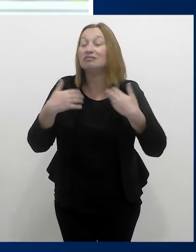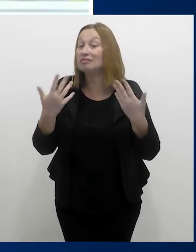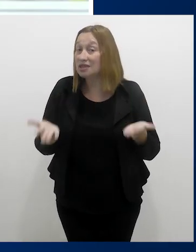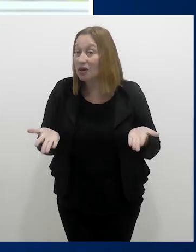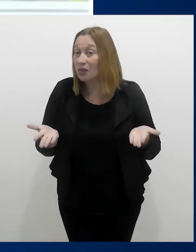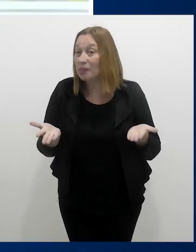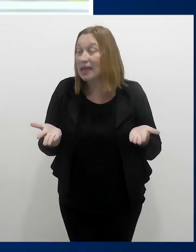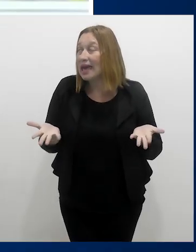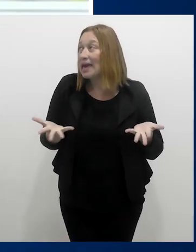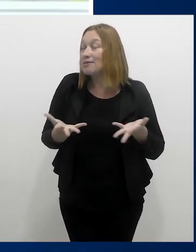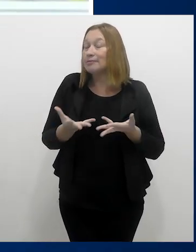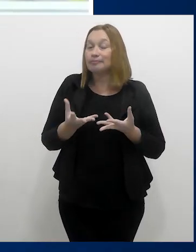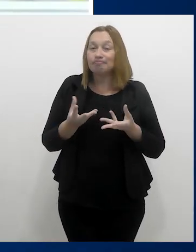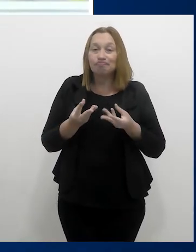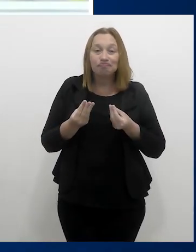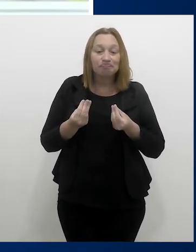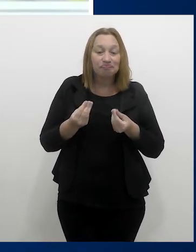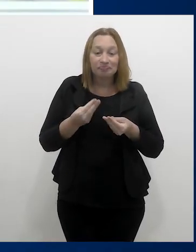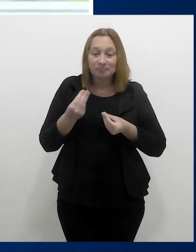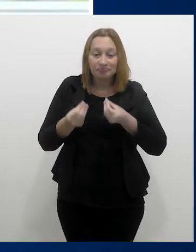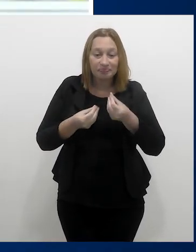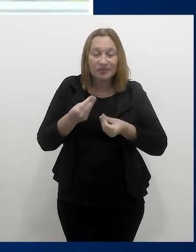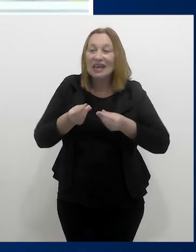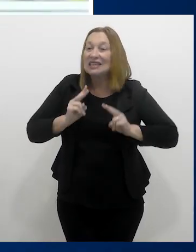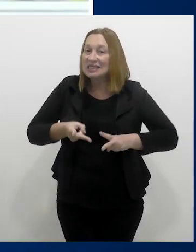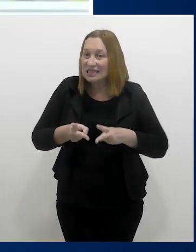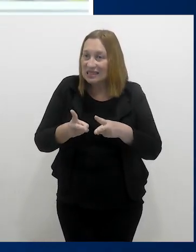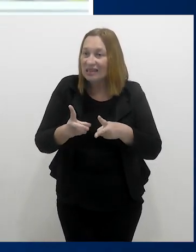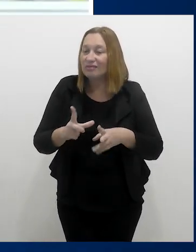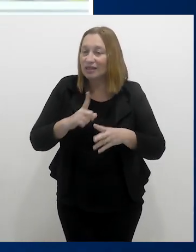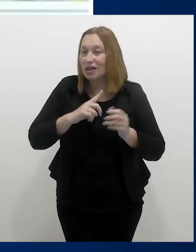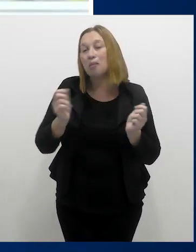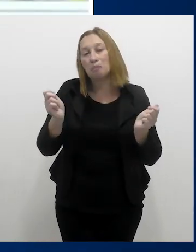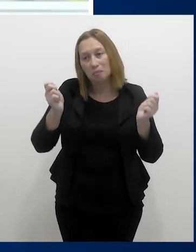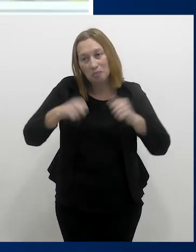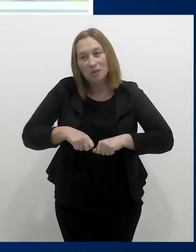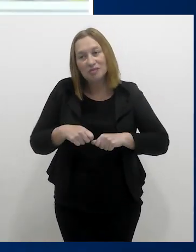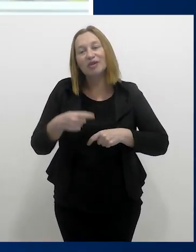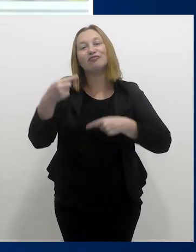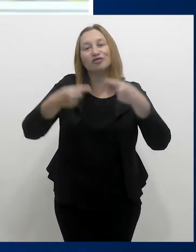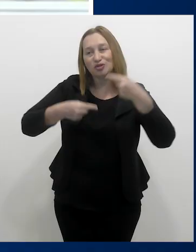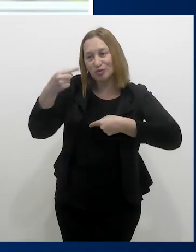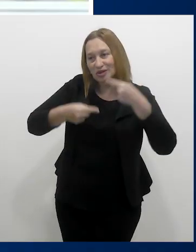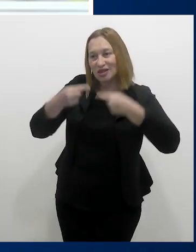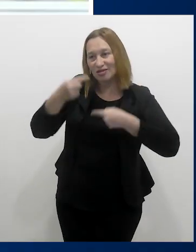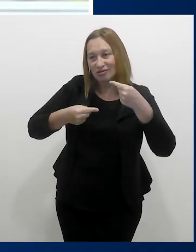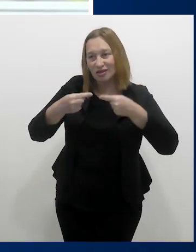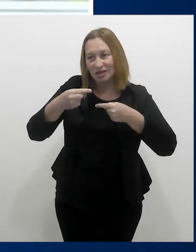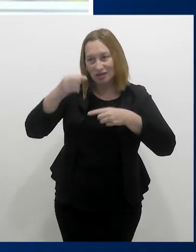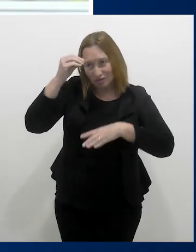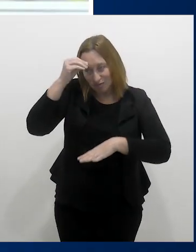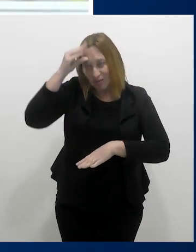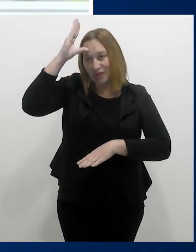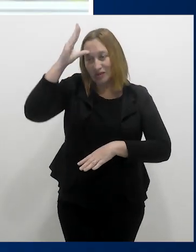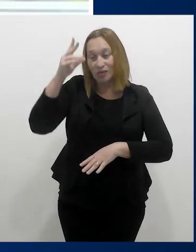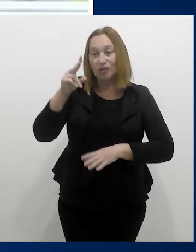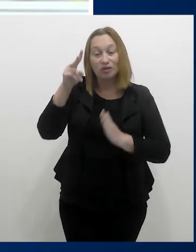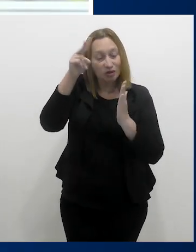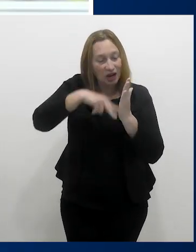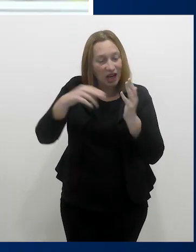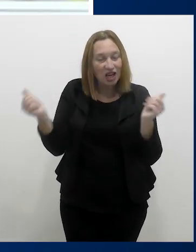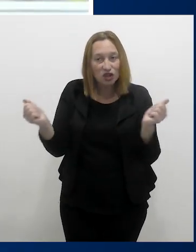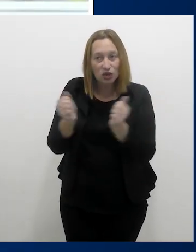incríveis. Então, é, sempre vai ter uma possibilidade de discussão e de crescimento quando você